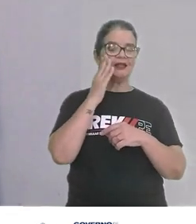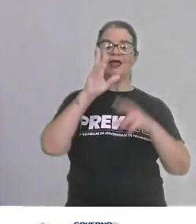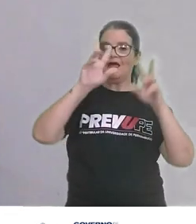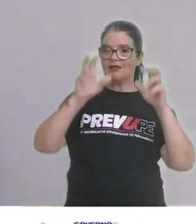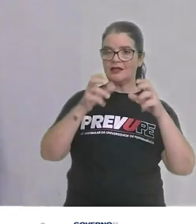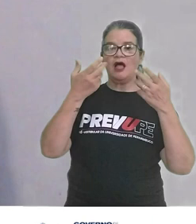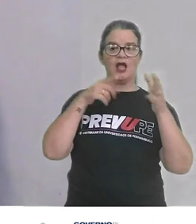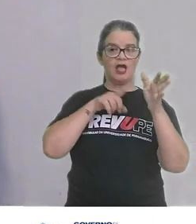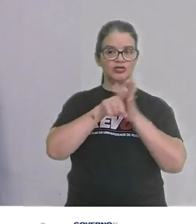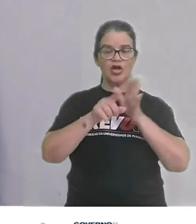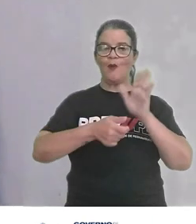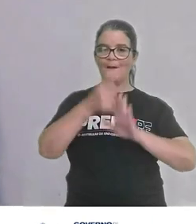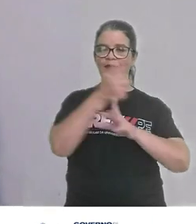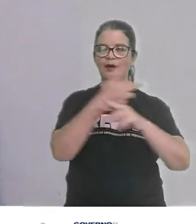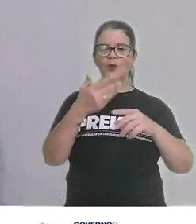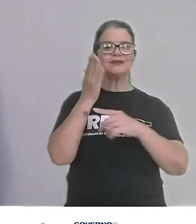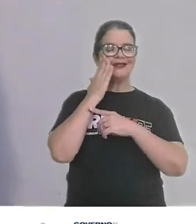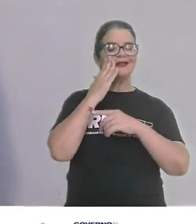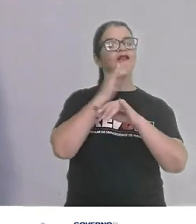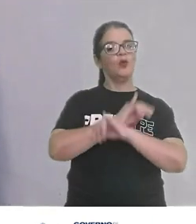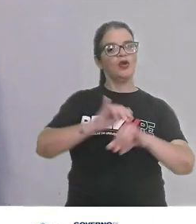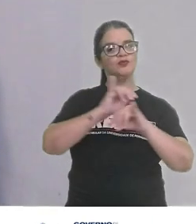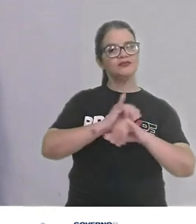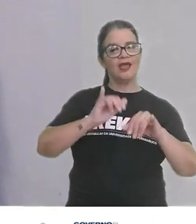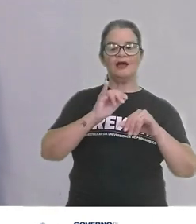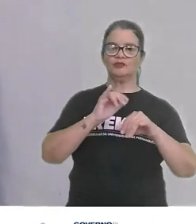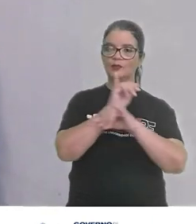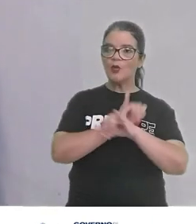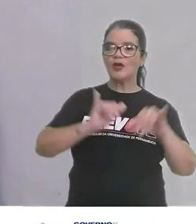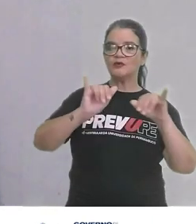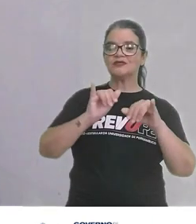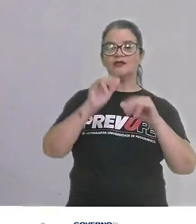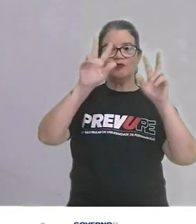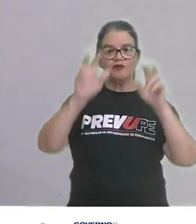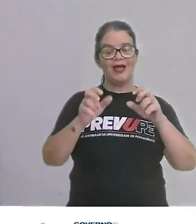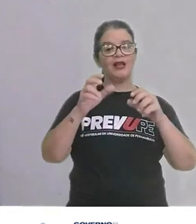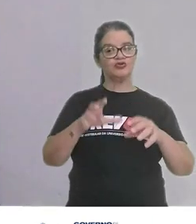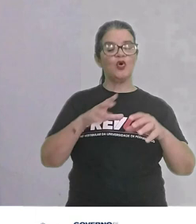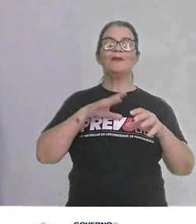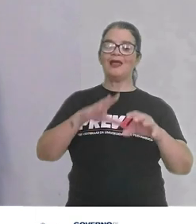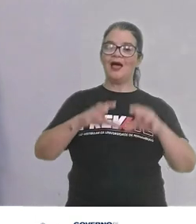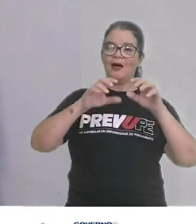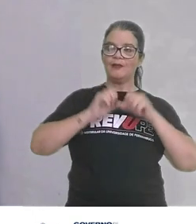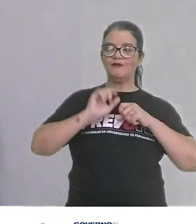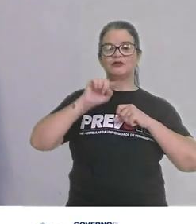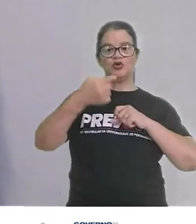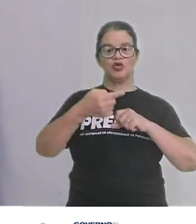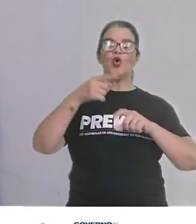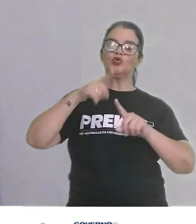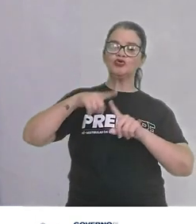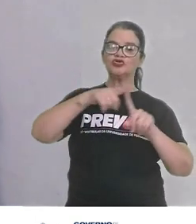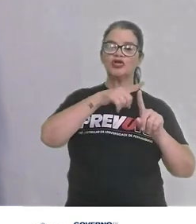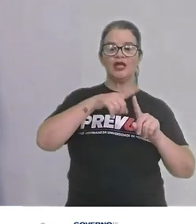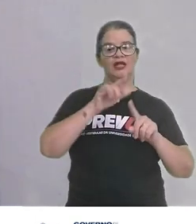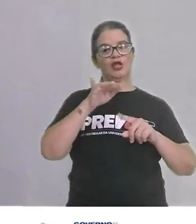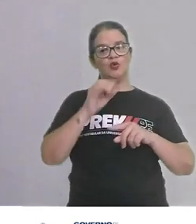essa questão, a primeira coisa é entender o enunciado. O enunciado fala sobre a apropriação de outro gênero, ou seja,